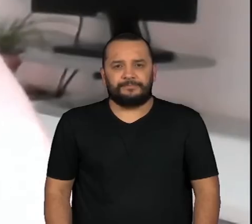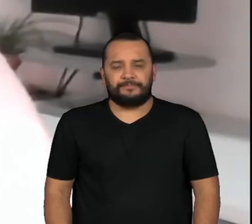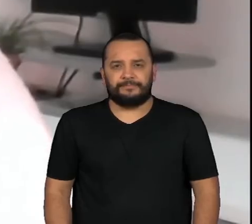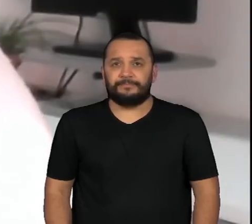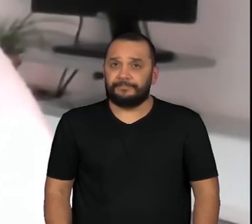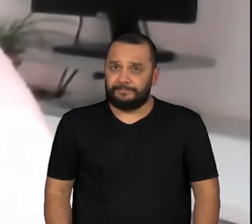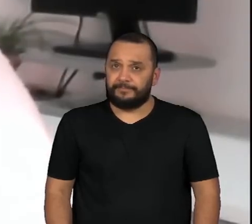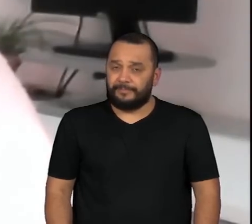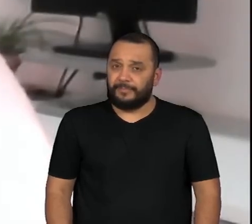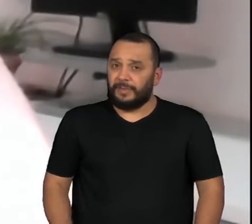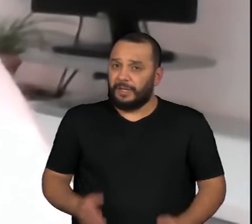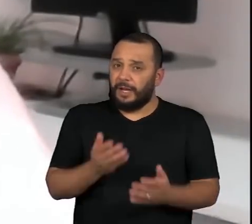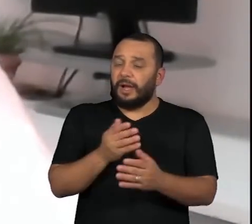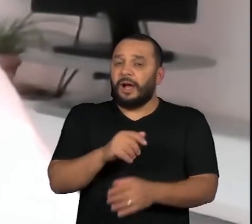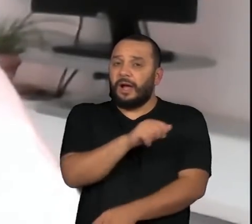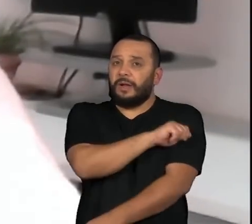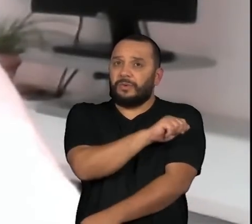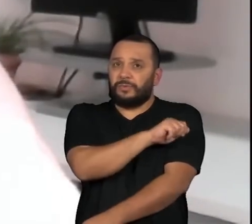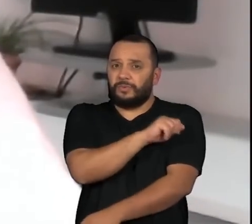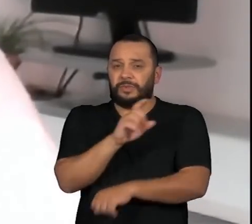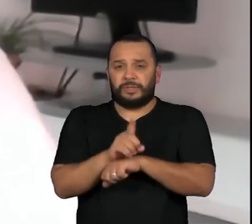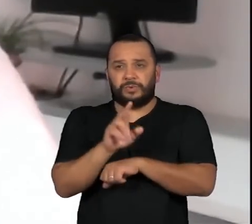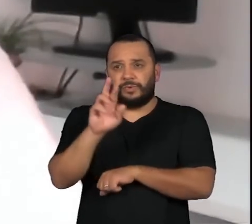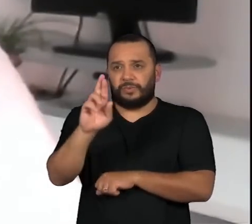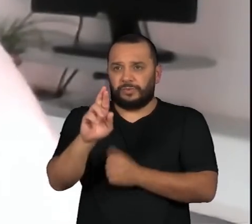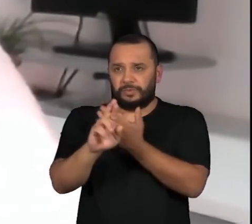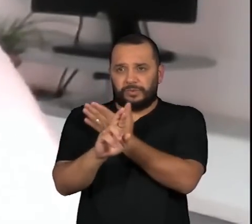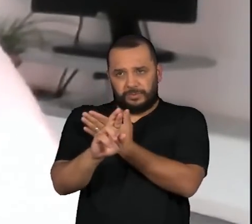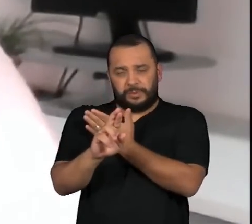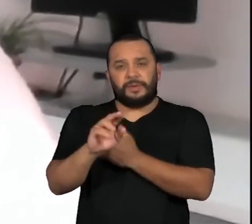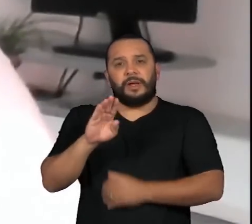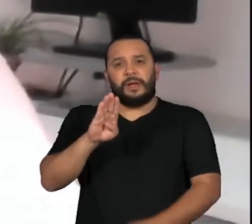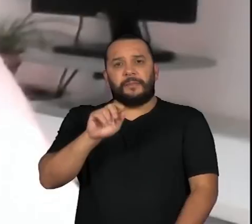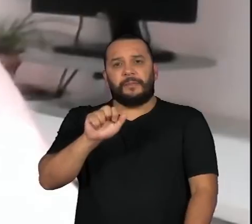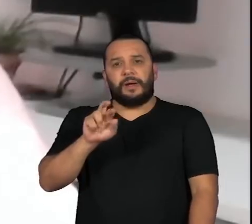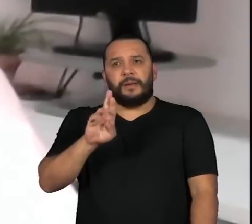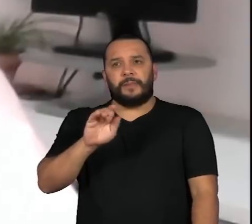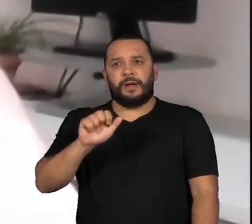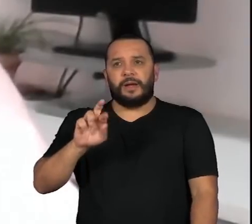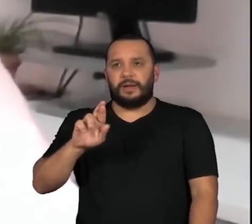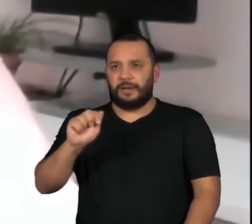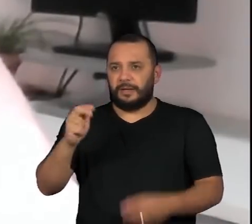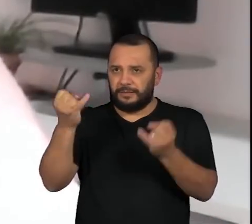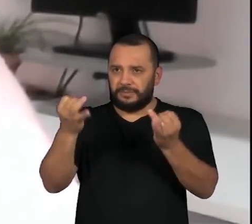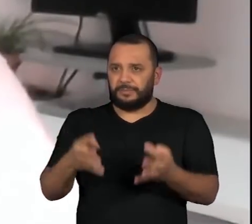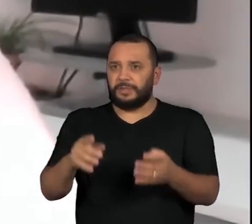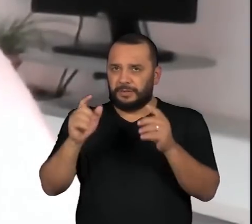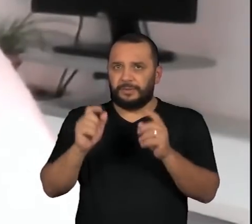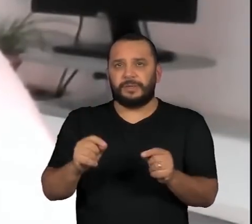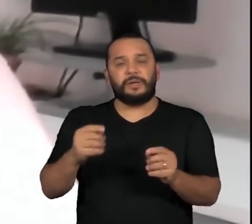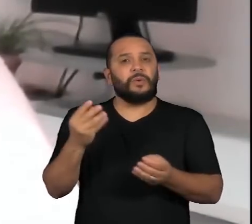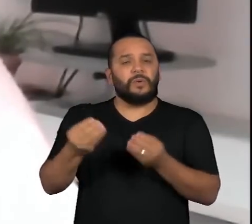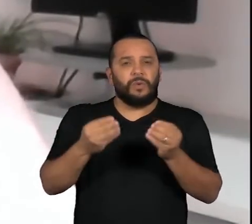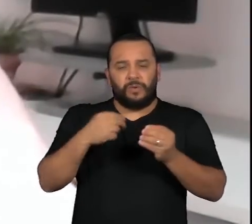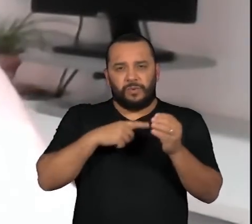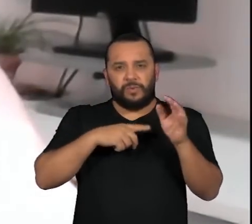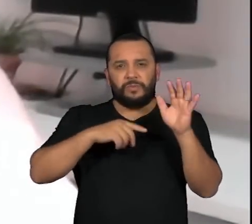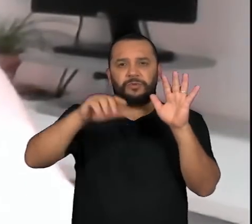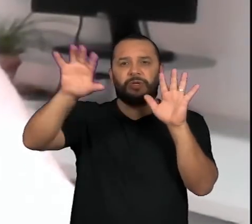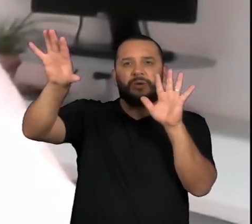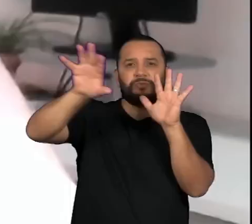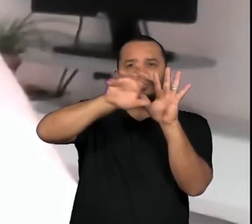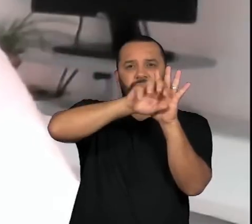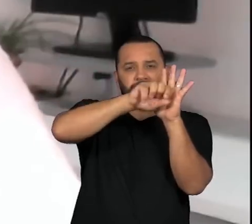A doutoranda em ecologia, Bárbara Cardelli, complementa. A gente simula a fotossíntese, simula a estocagem